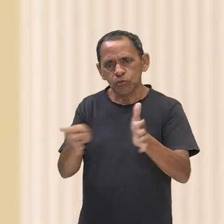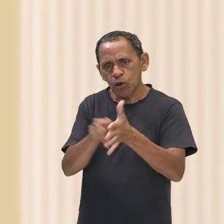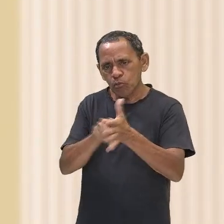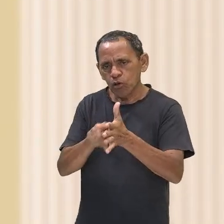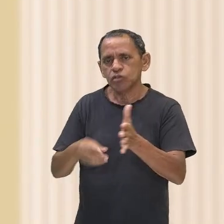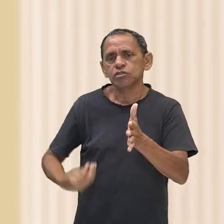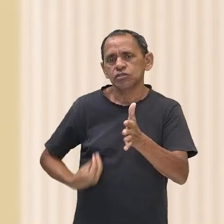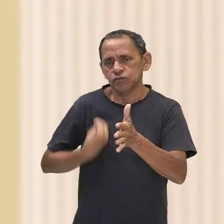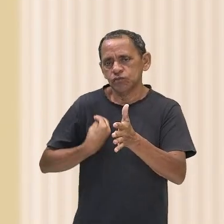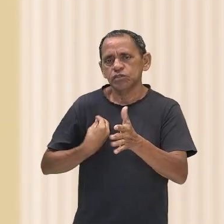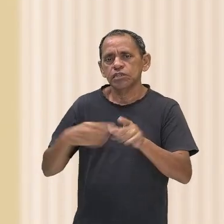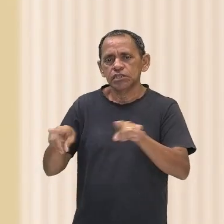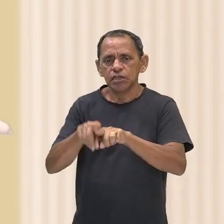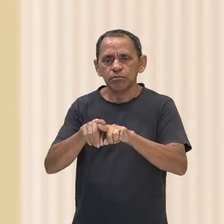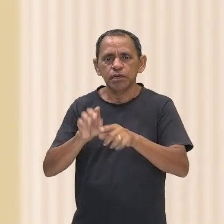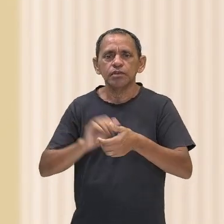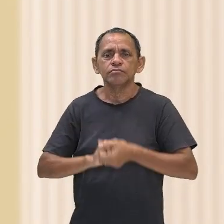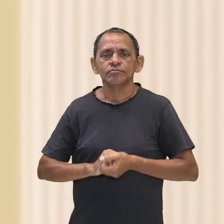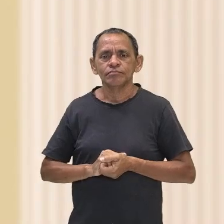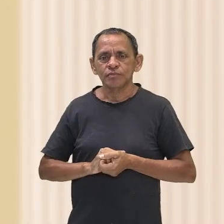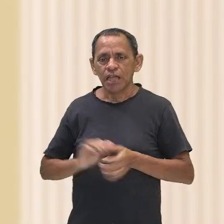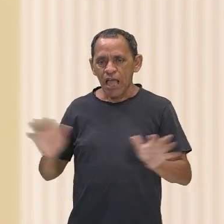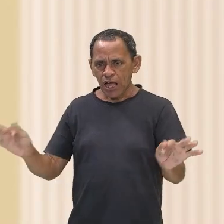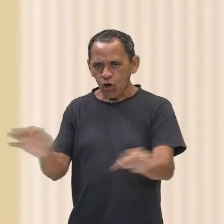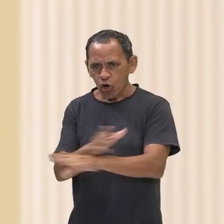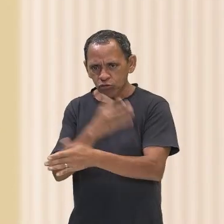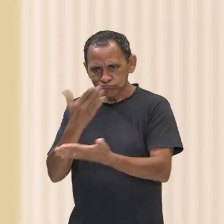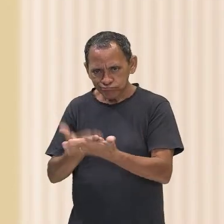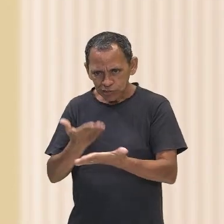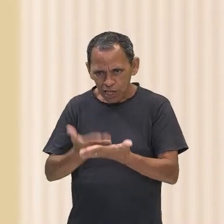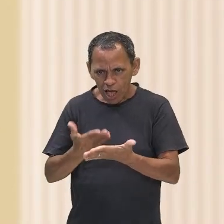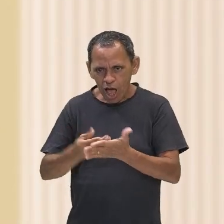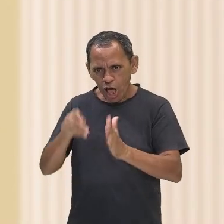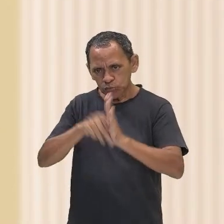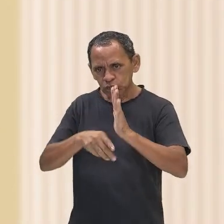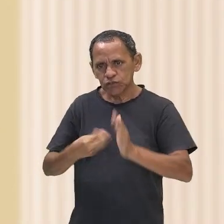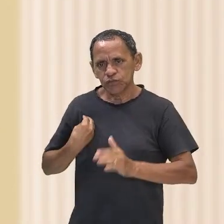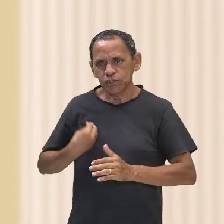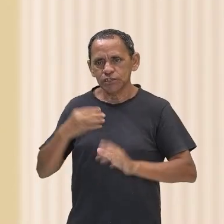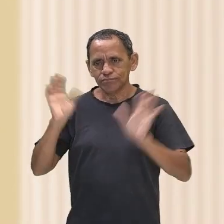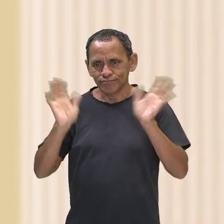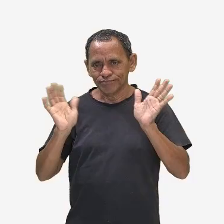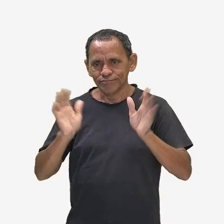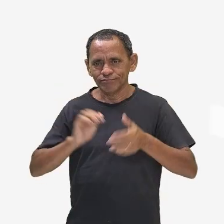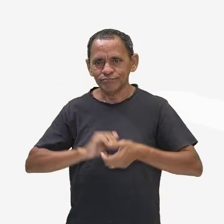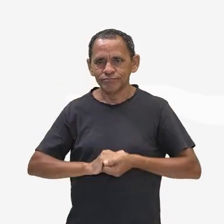Então, finalizamos esse momento de aula do projeto de vida e até a próxima aula.